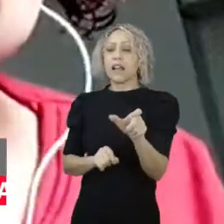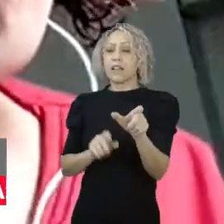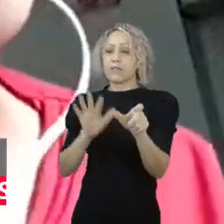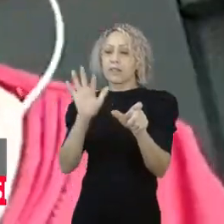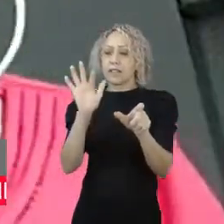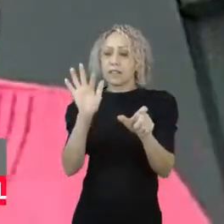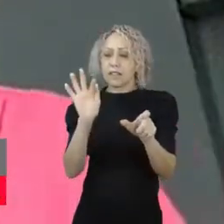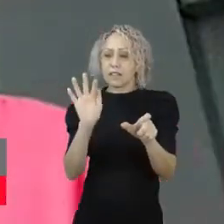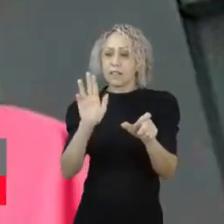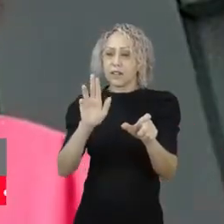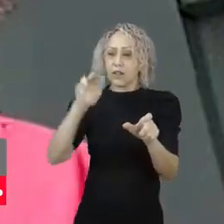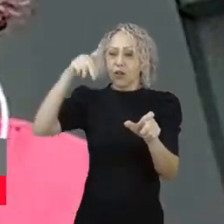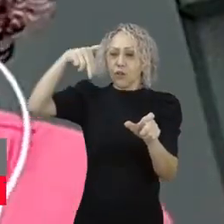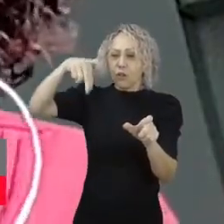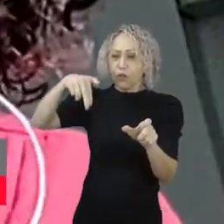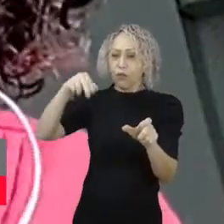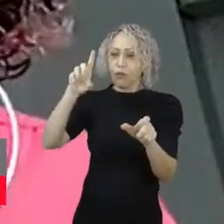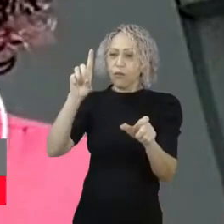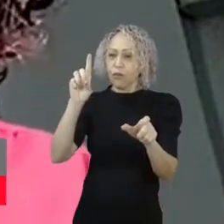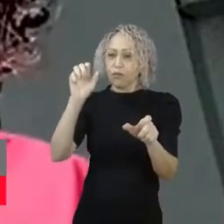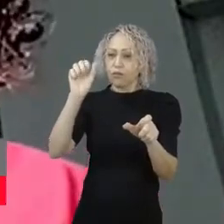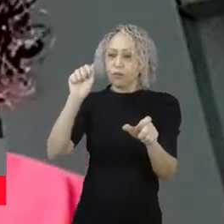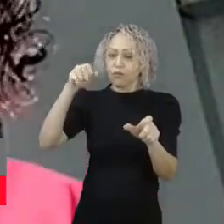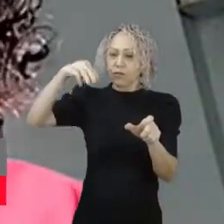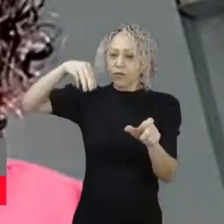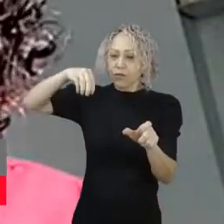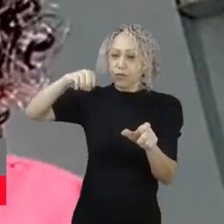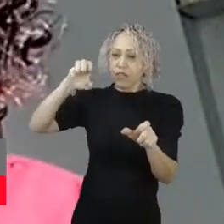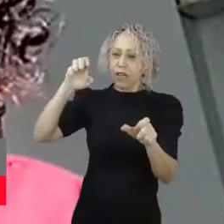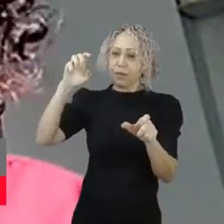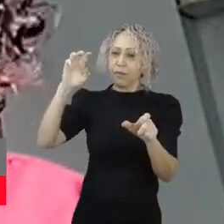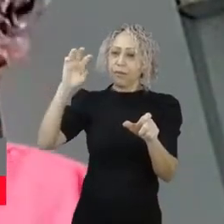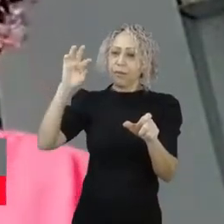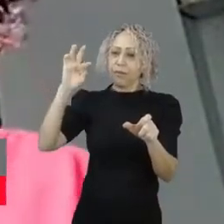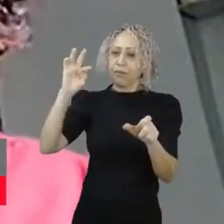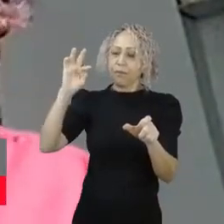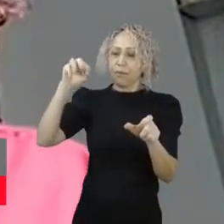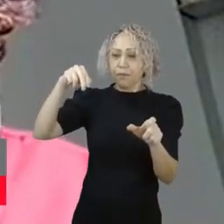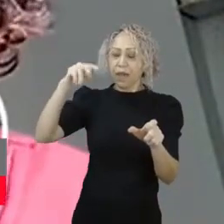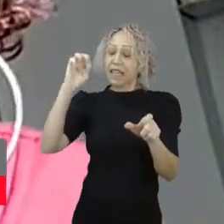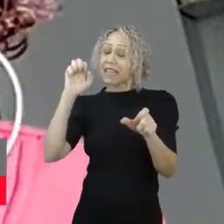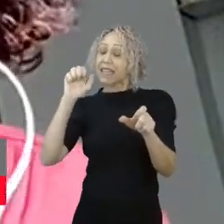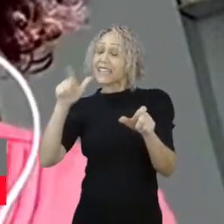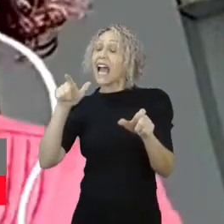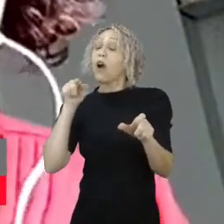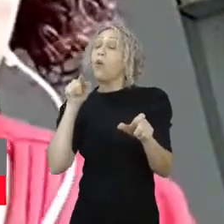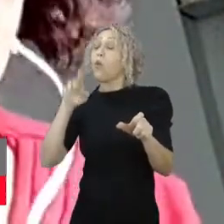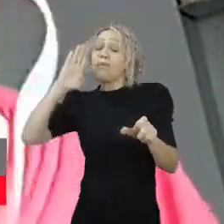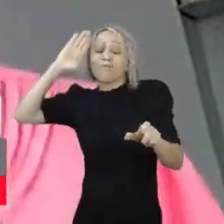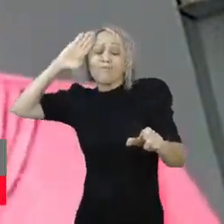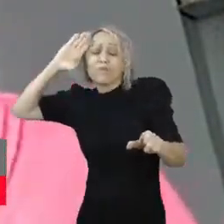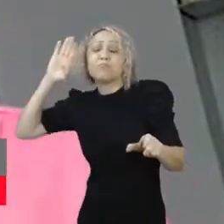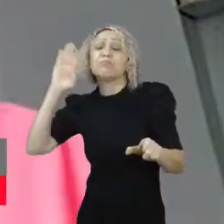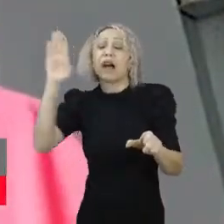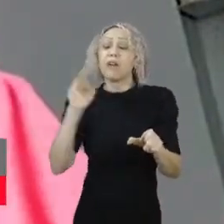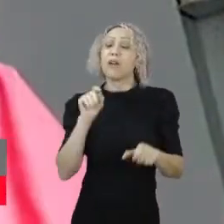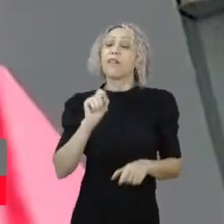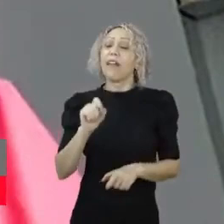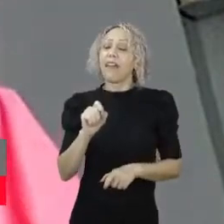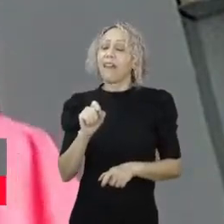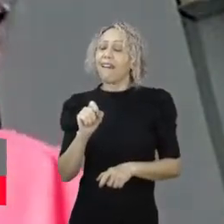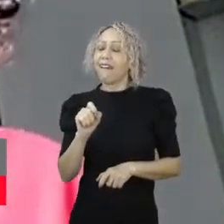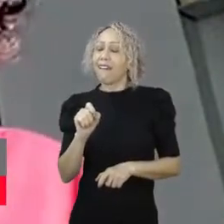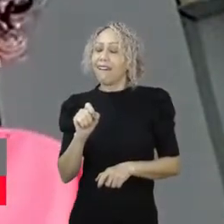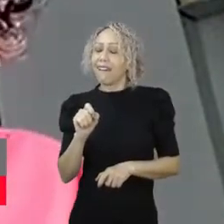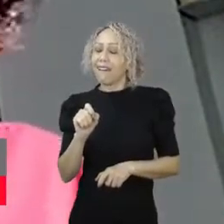a eleição de vereadores e de vereadoras. Olhe como a nossa vida é difícil